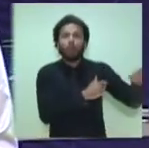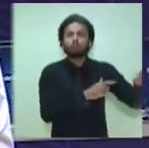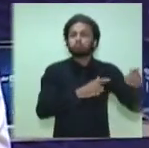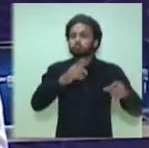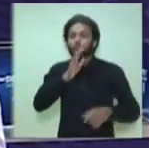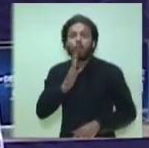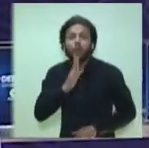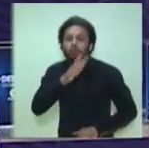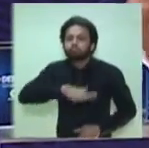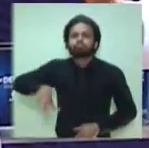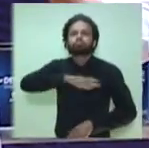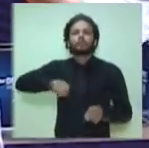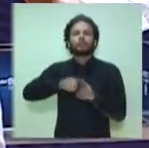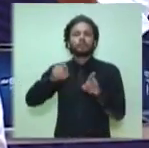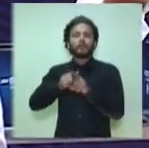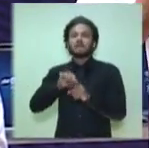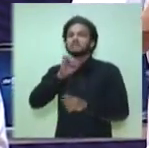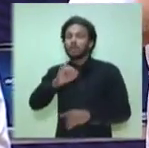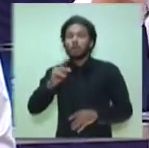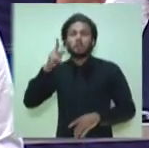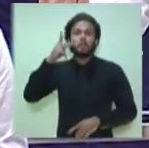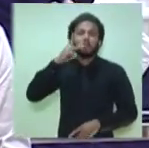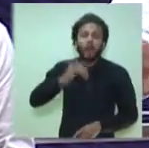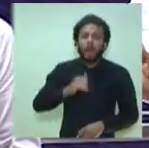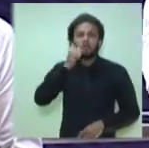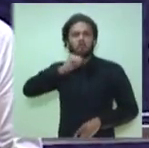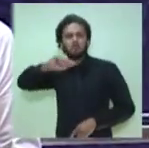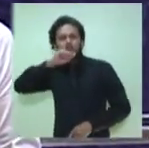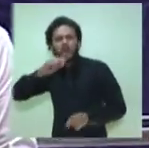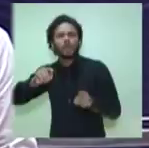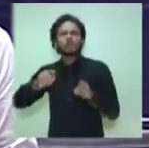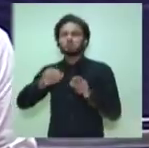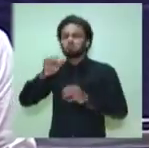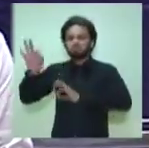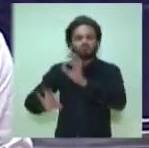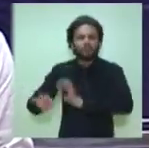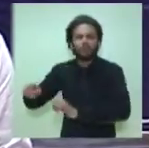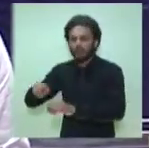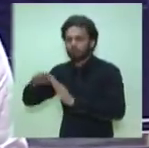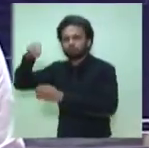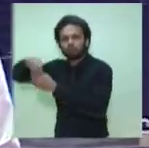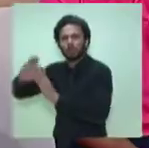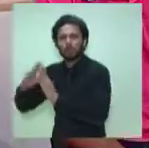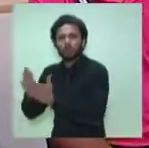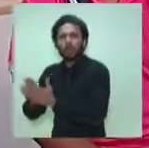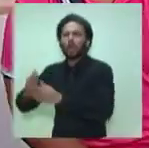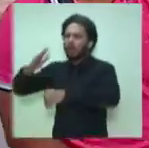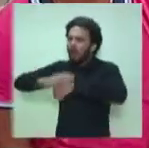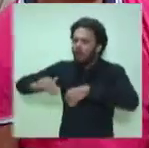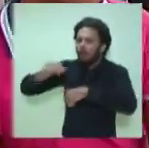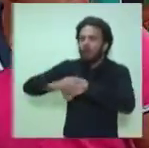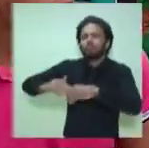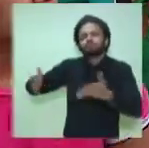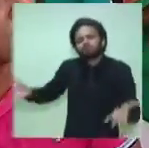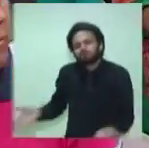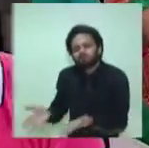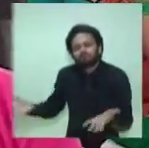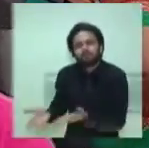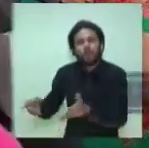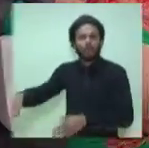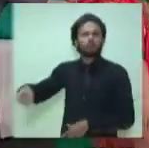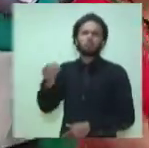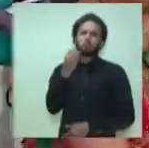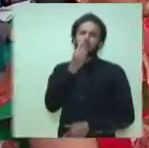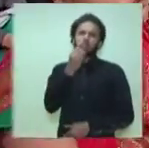para recebê-lo, sem que os pais dos outros alunos sejam preparados para recebê-lo. Recebê-lo com carinho e dar chance para que